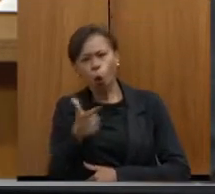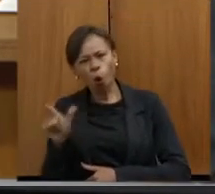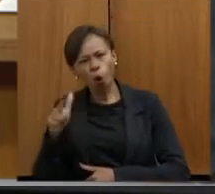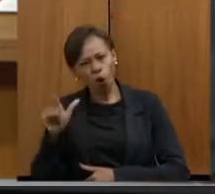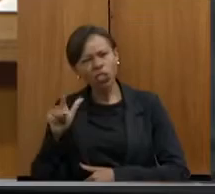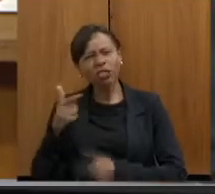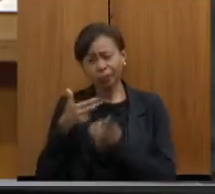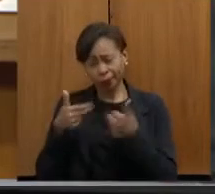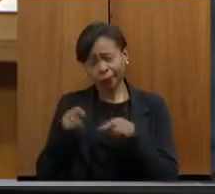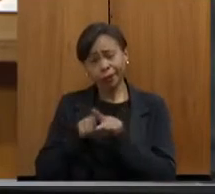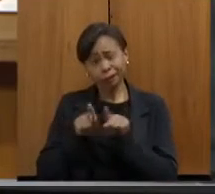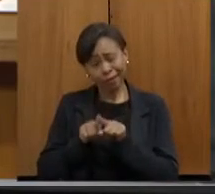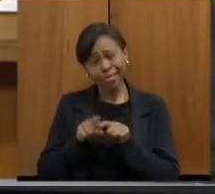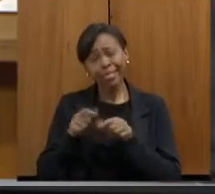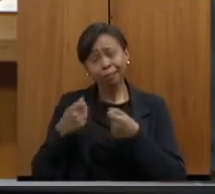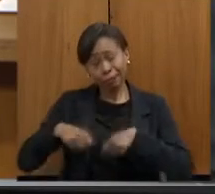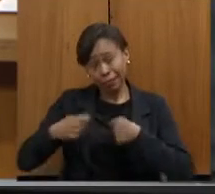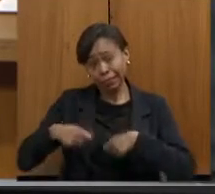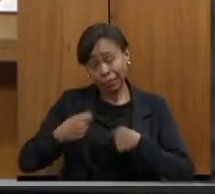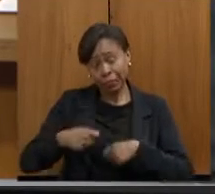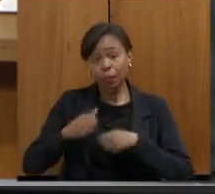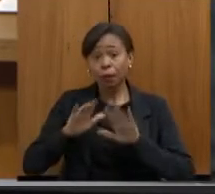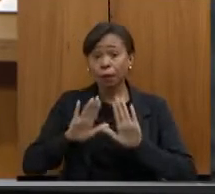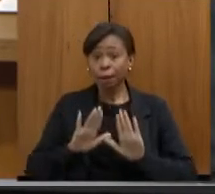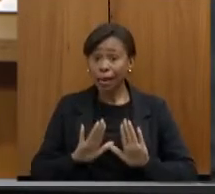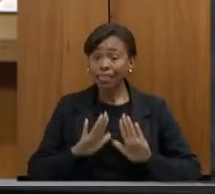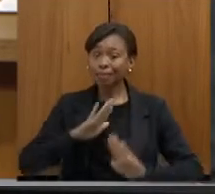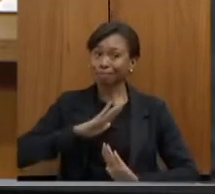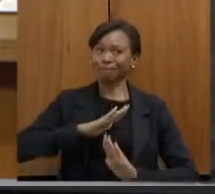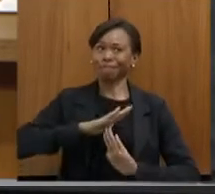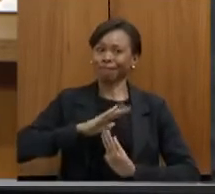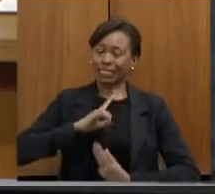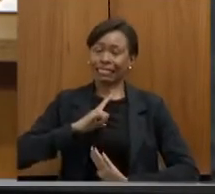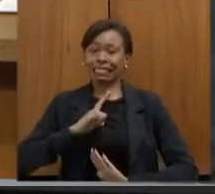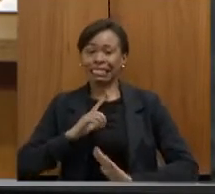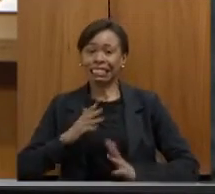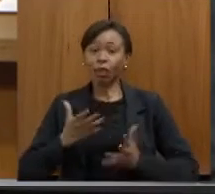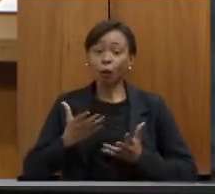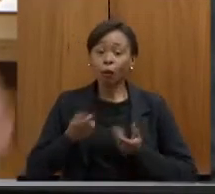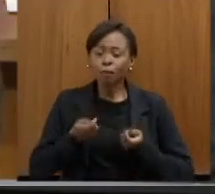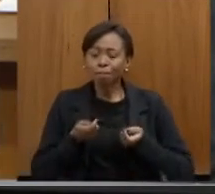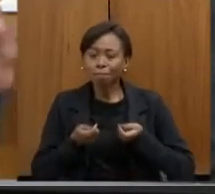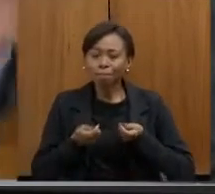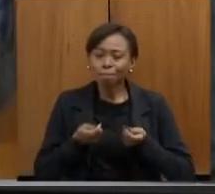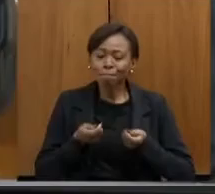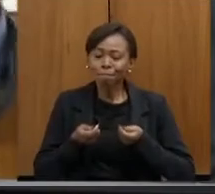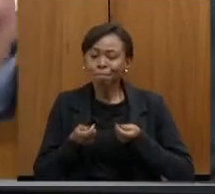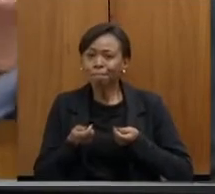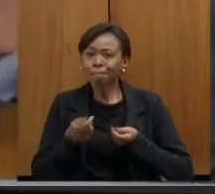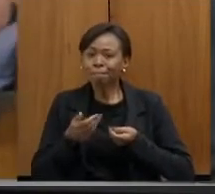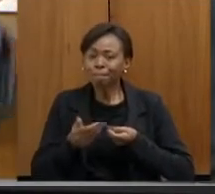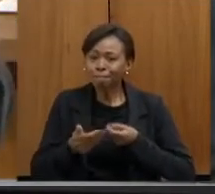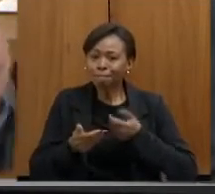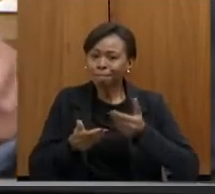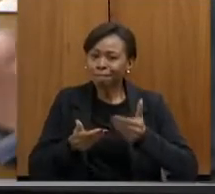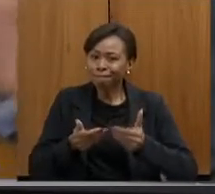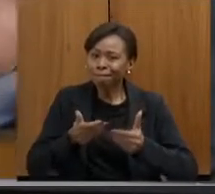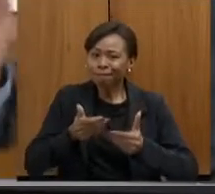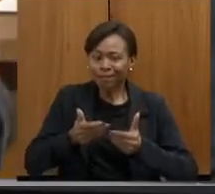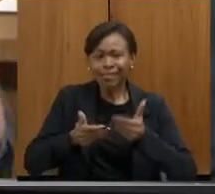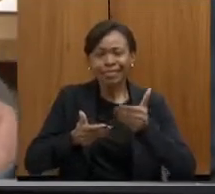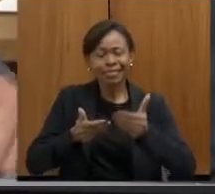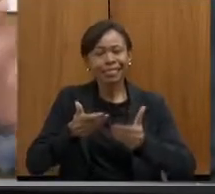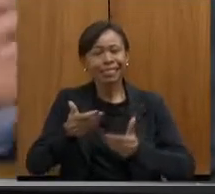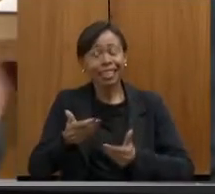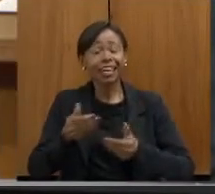gente sabe, a demanda é grande, mas a capacidade é limitada. Então, gente tem que ir gerindo um funil, onde gente tem que deixar da vazão